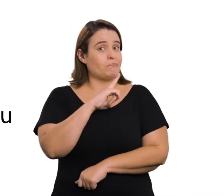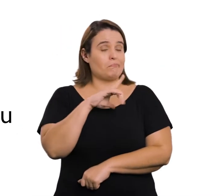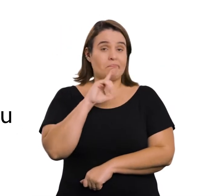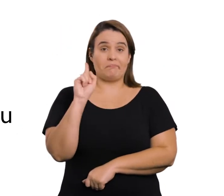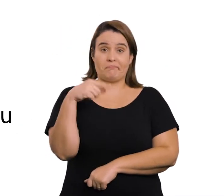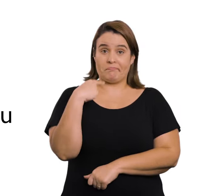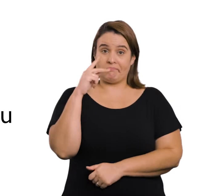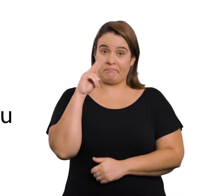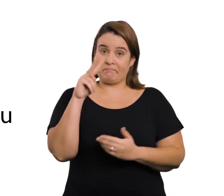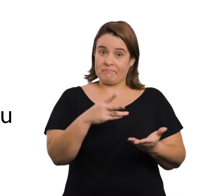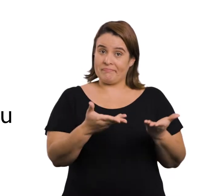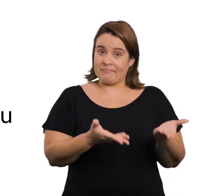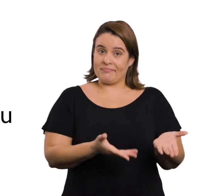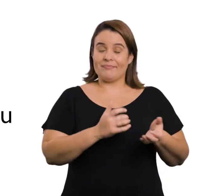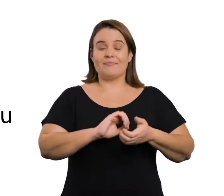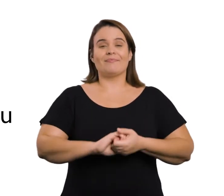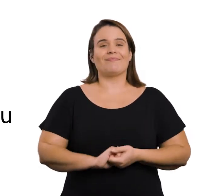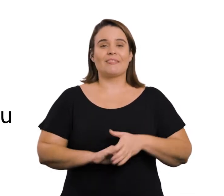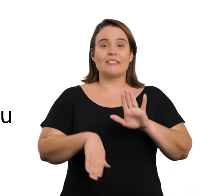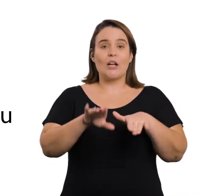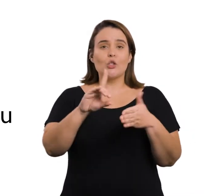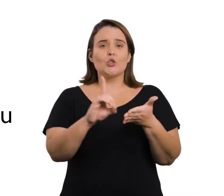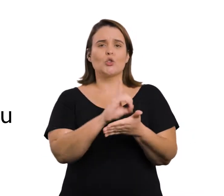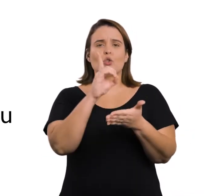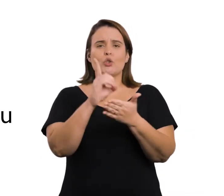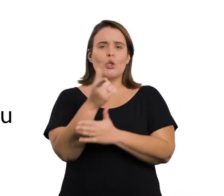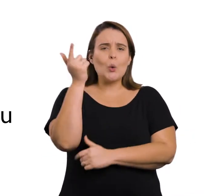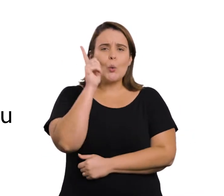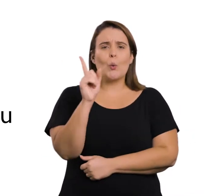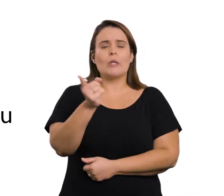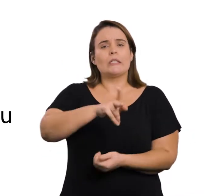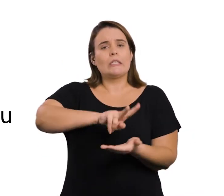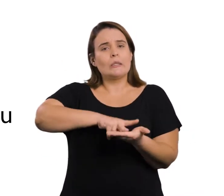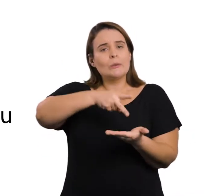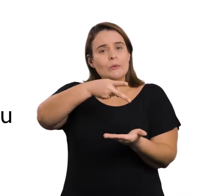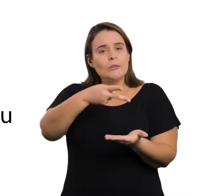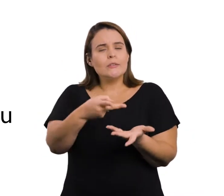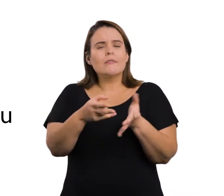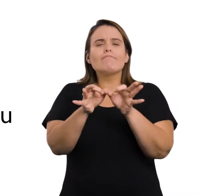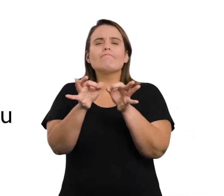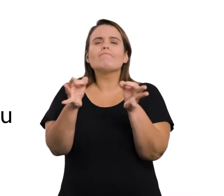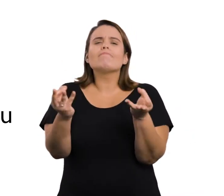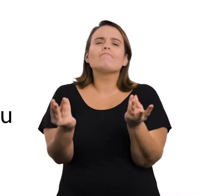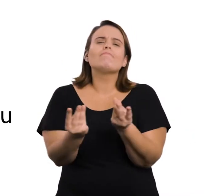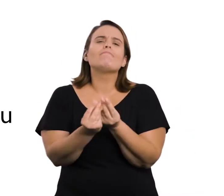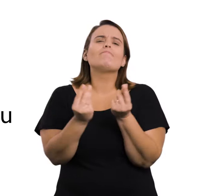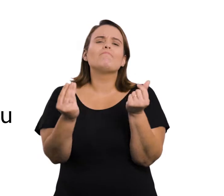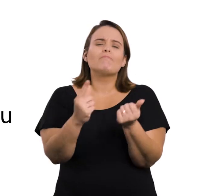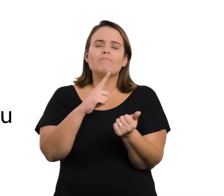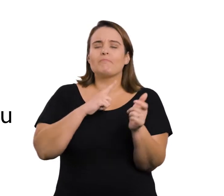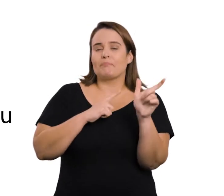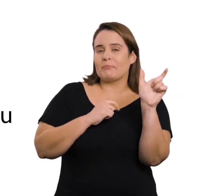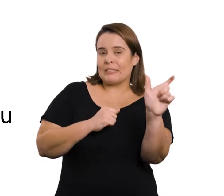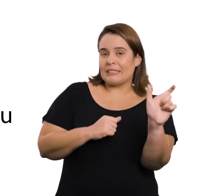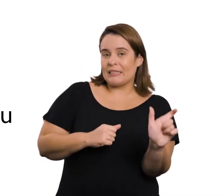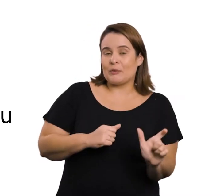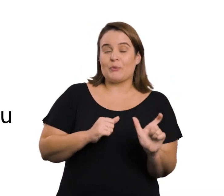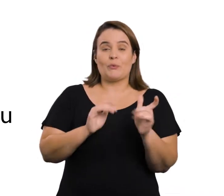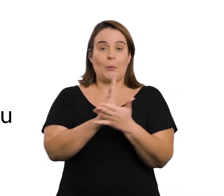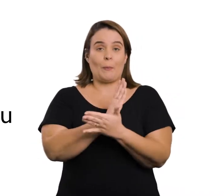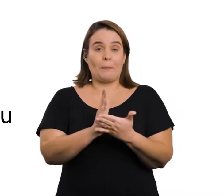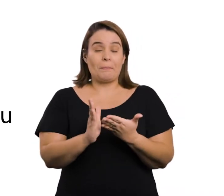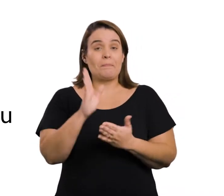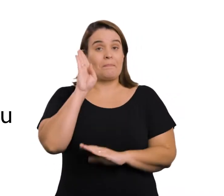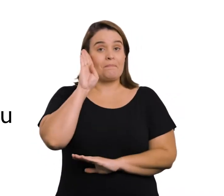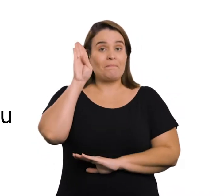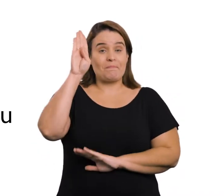ver. Nem sempre os dicionários dão conta de traduzir a sutileza expressa em alguns vocábulos, principalmente quando